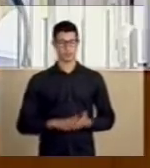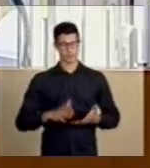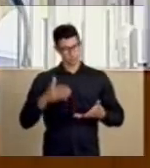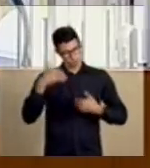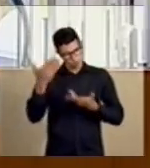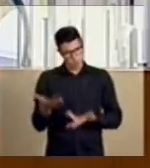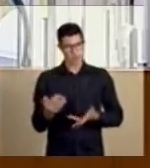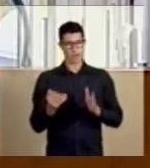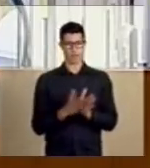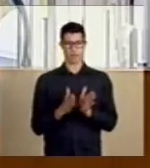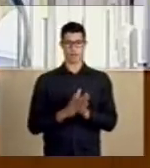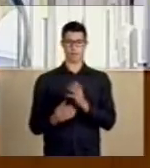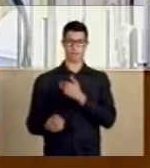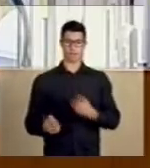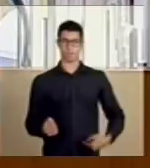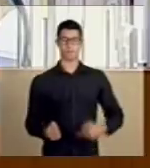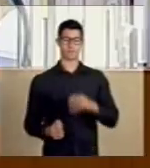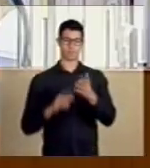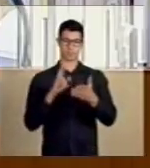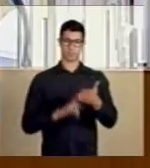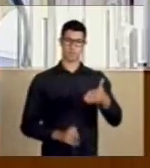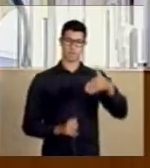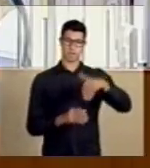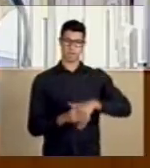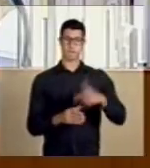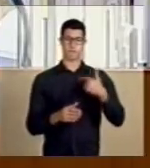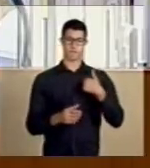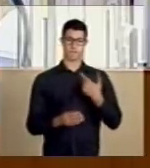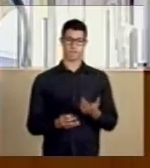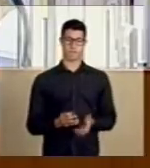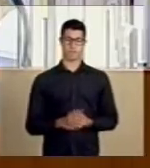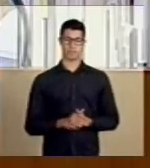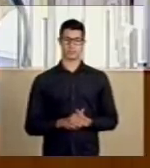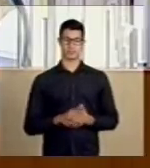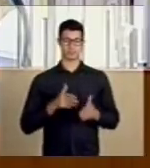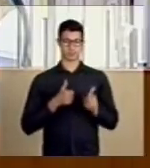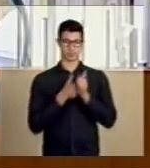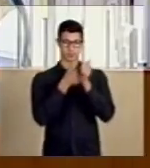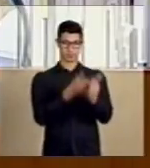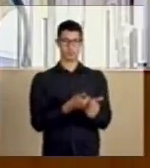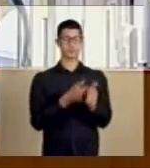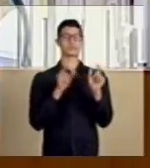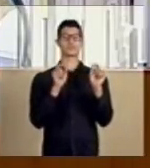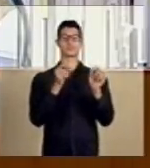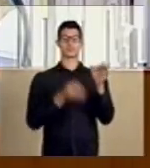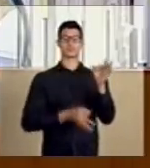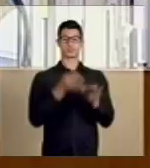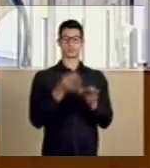homenageando e parabenizando o ministro relator pelo seu voto, eu acompanho no sentido de